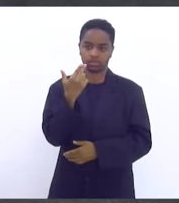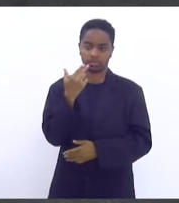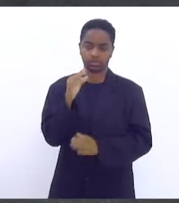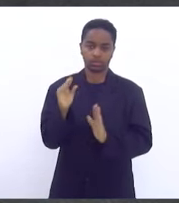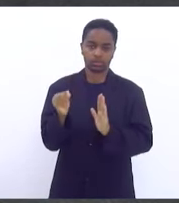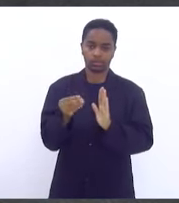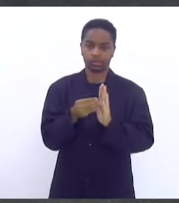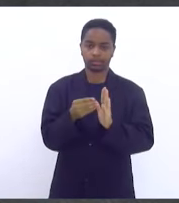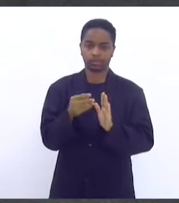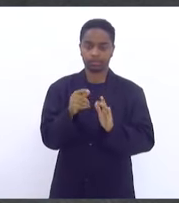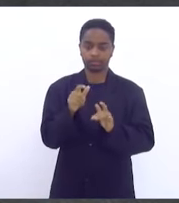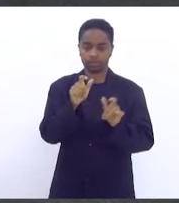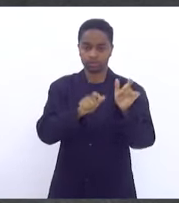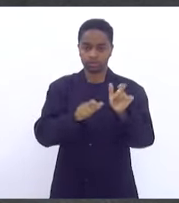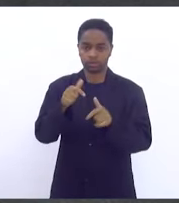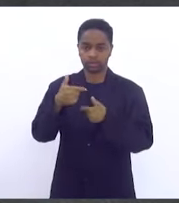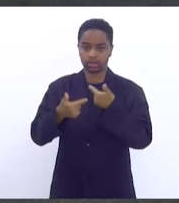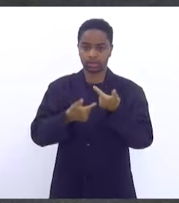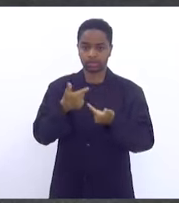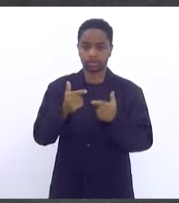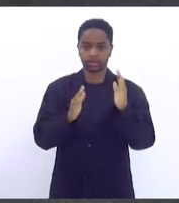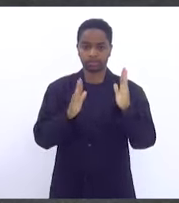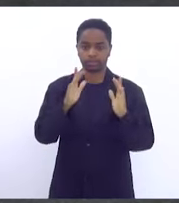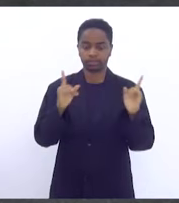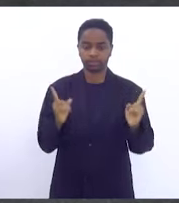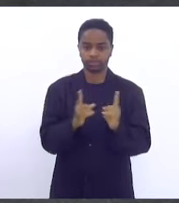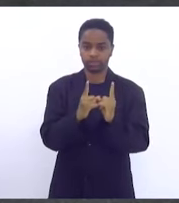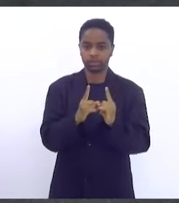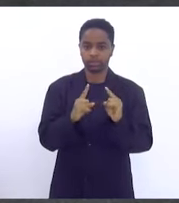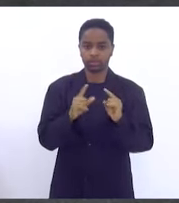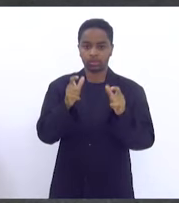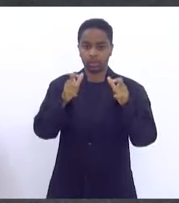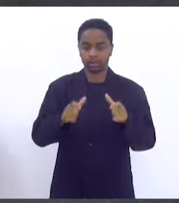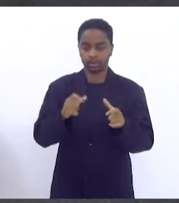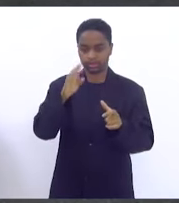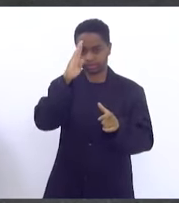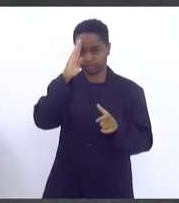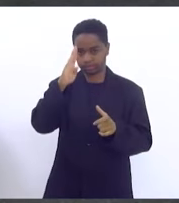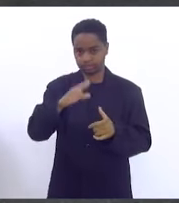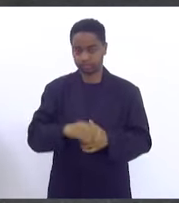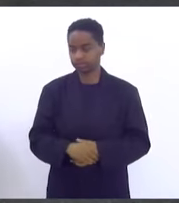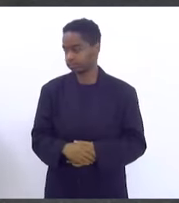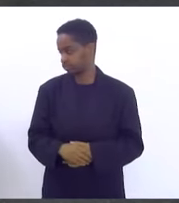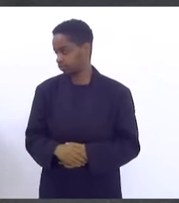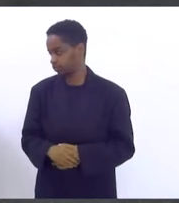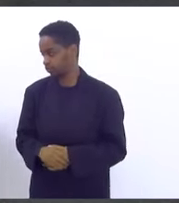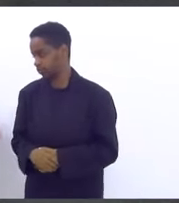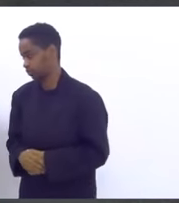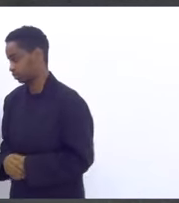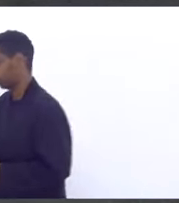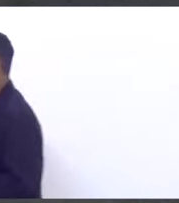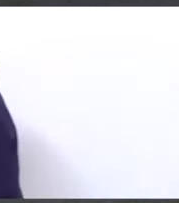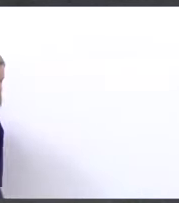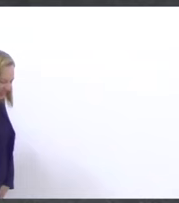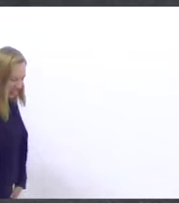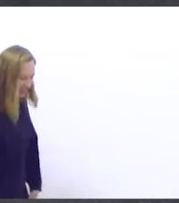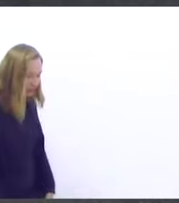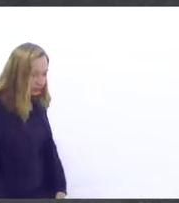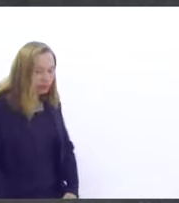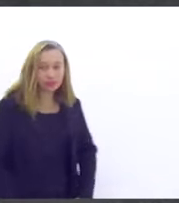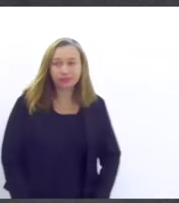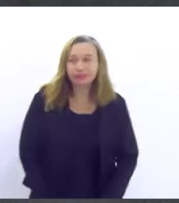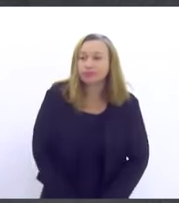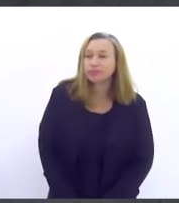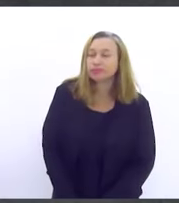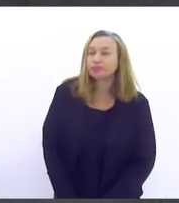pessoas em serviços temporários, em serviços tão essenciais. Então, O voto da bancada do PSOL é pela abstenção.